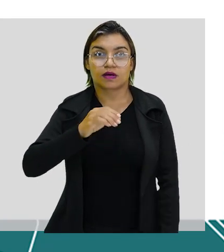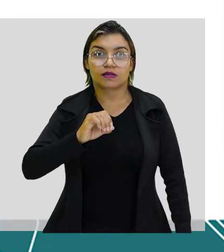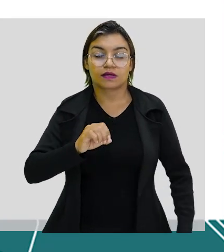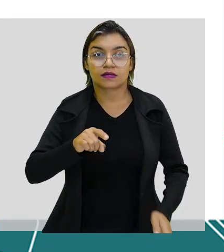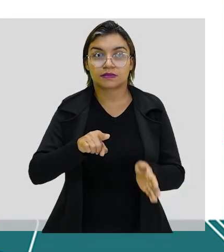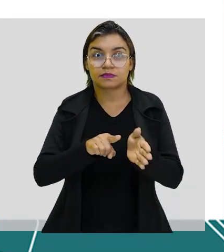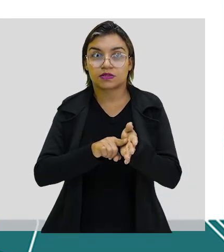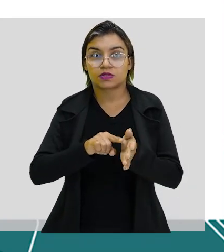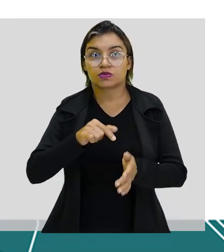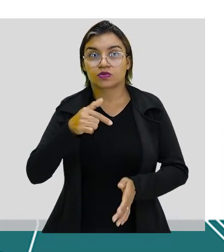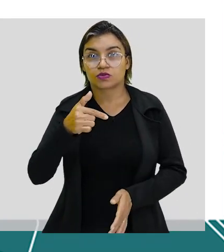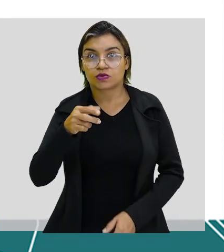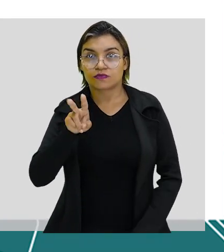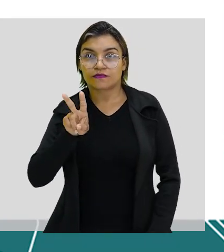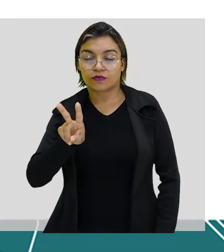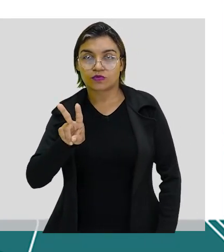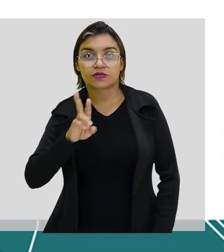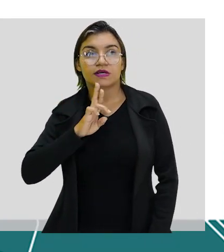Resposta,